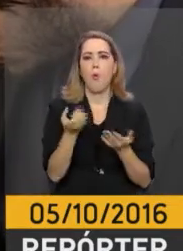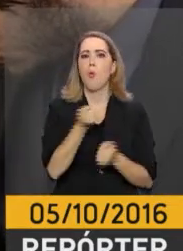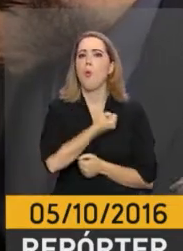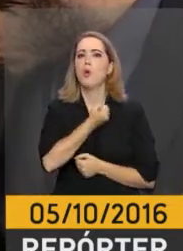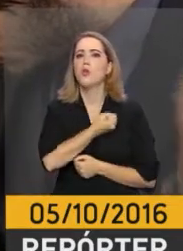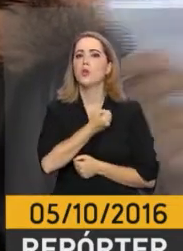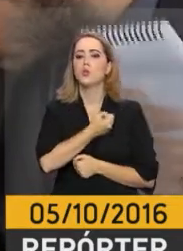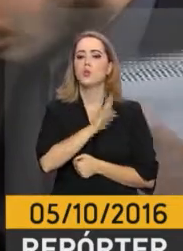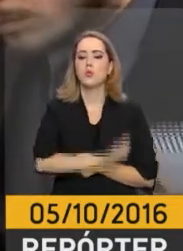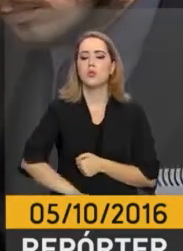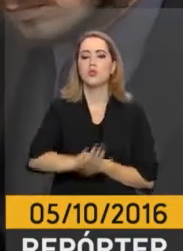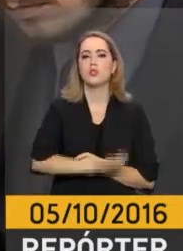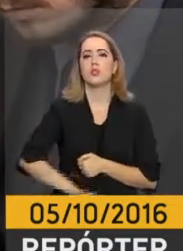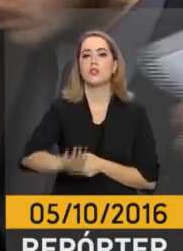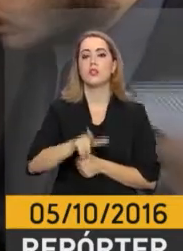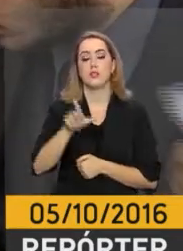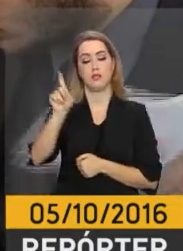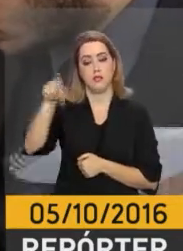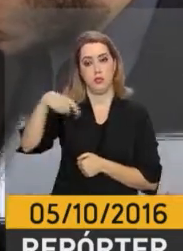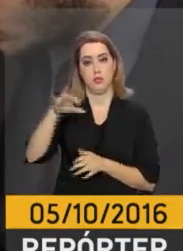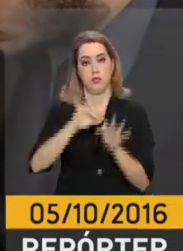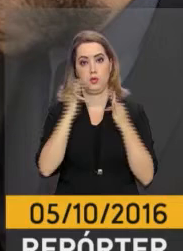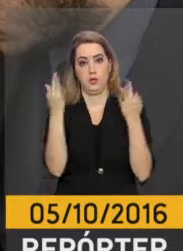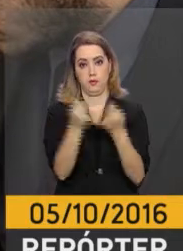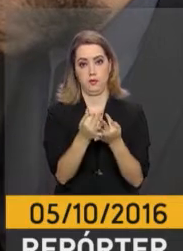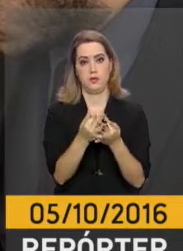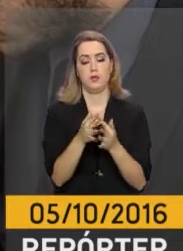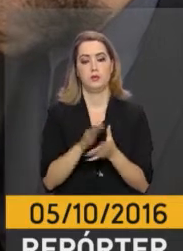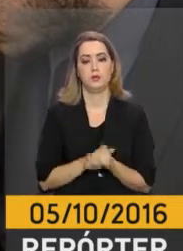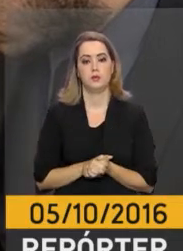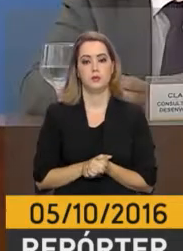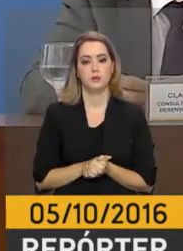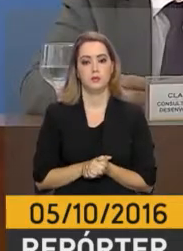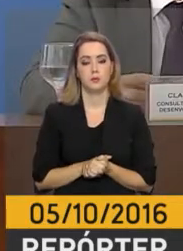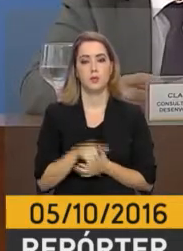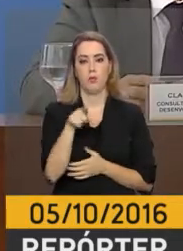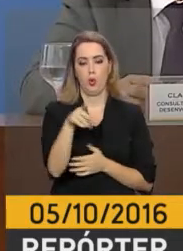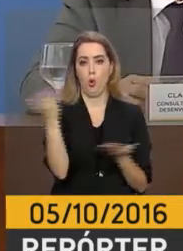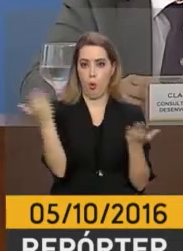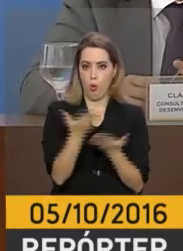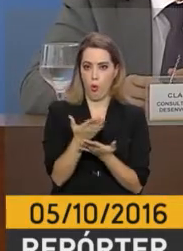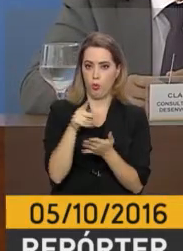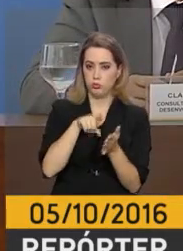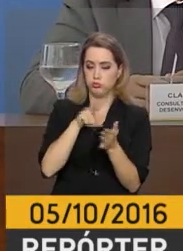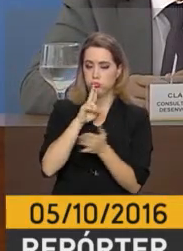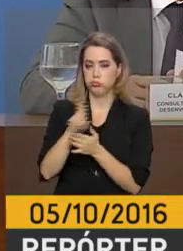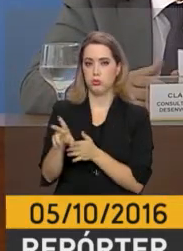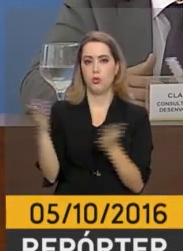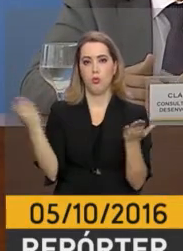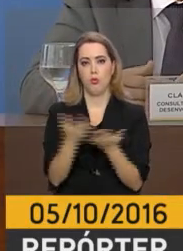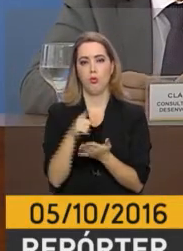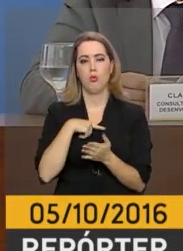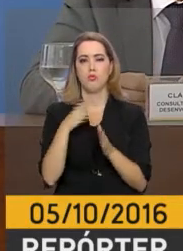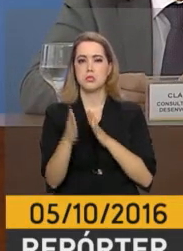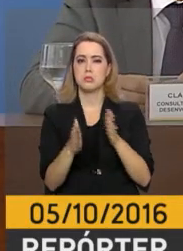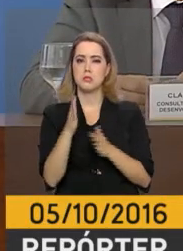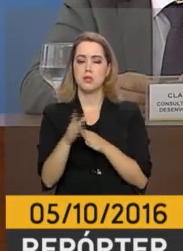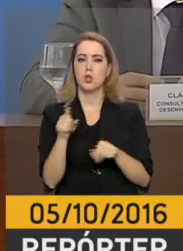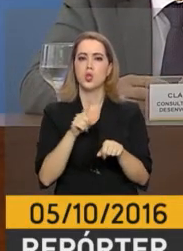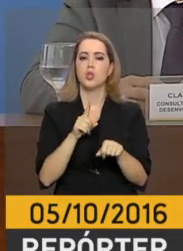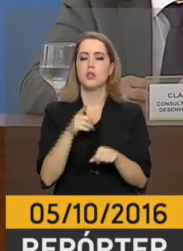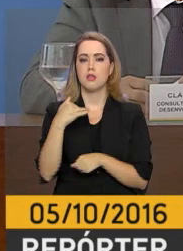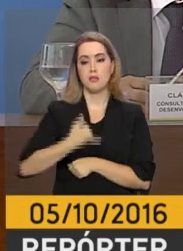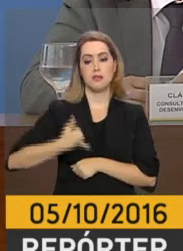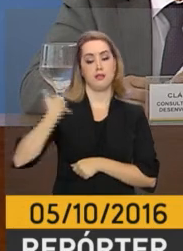família só quer ampliar assim né a bolsa bolsa família o jes nessa faixa etária que nós estamos